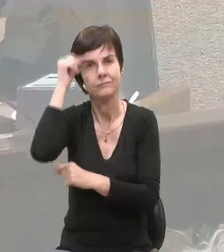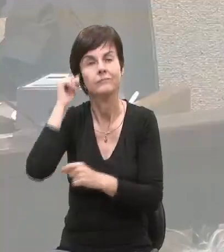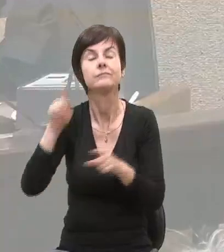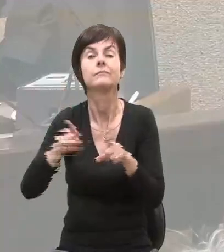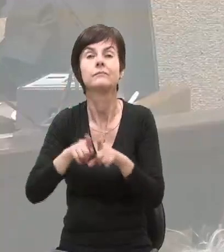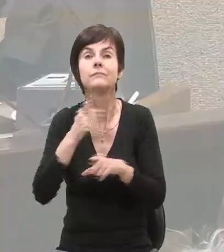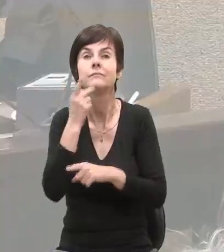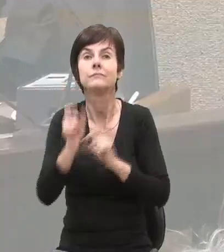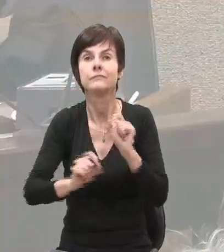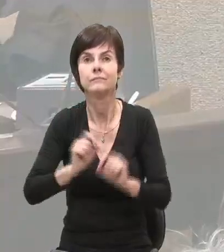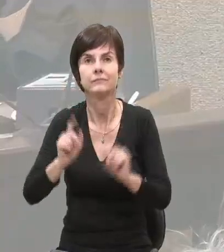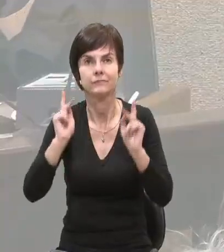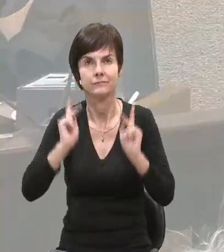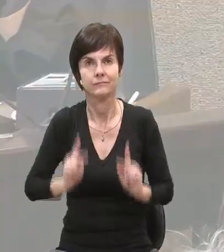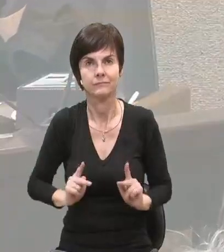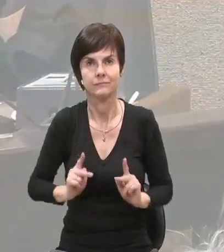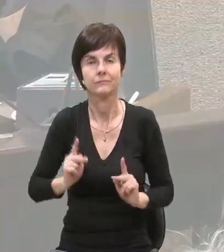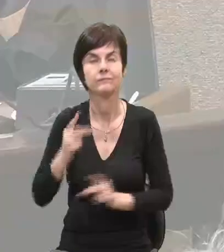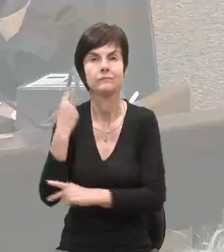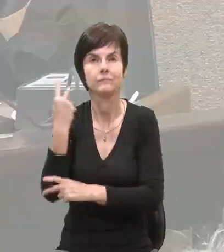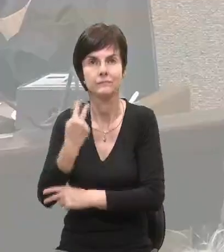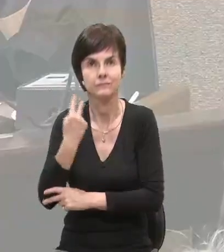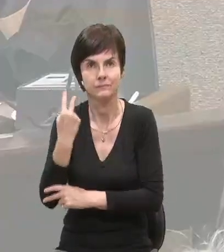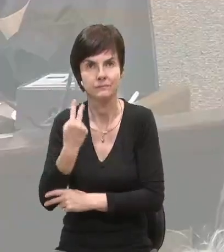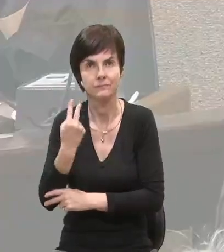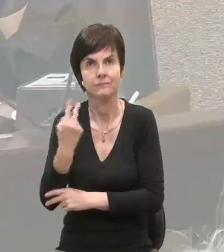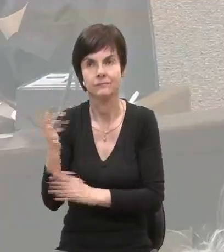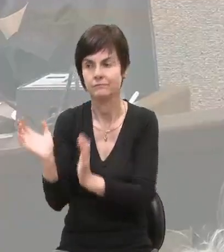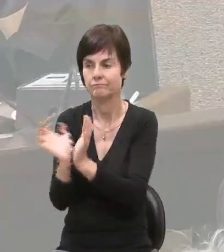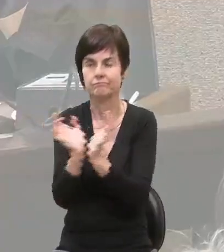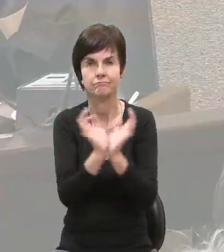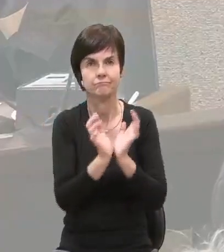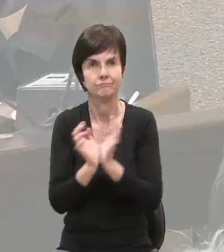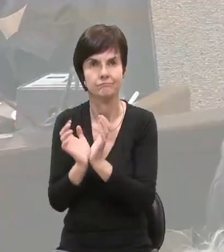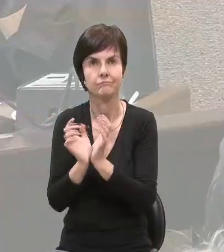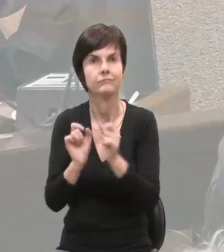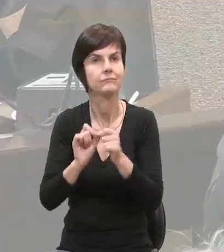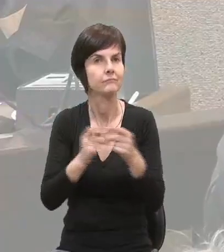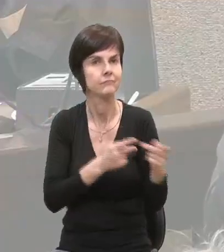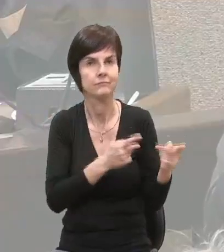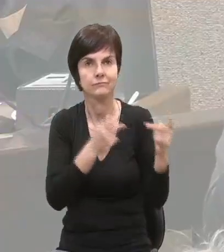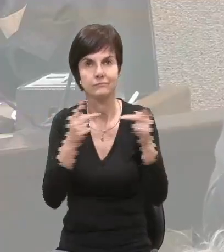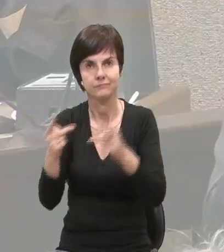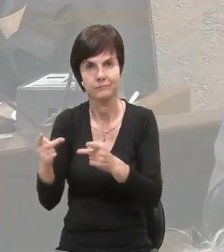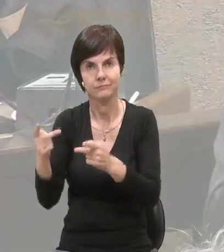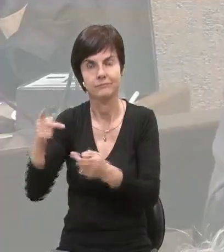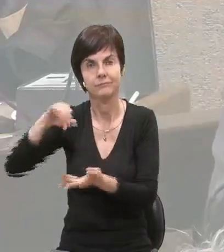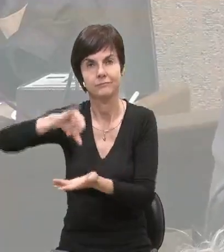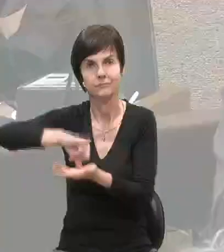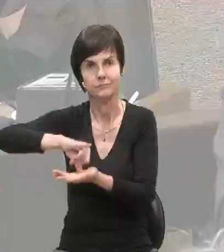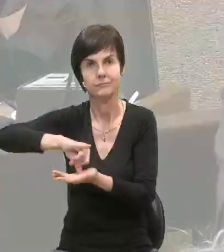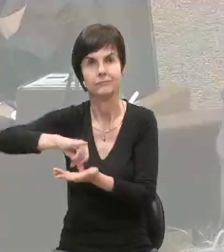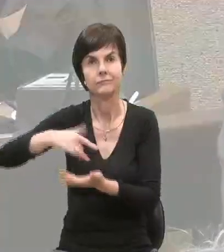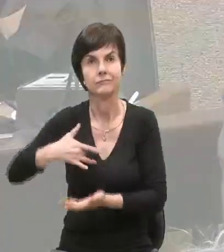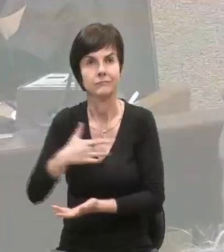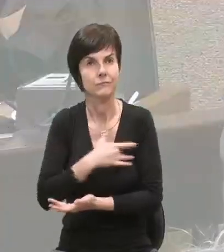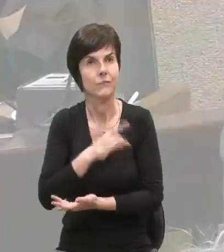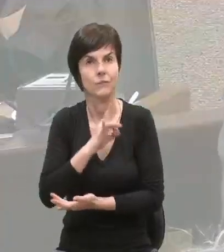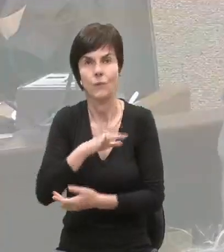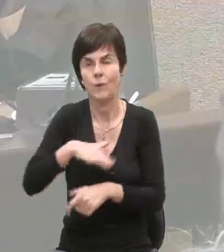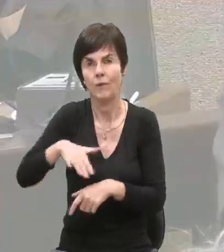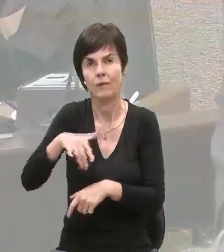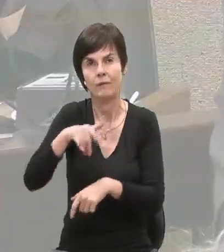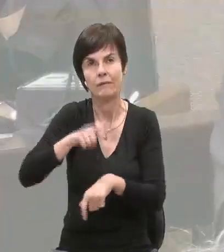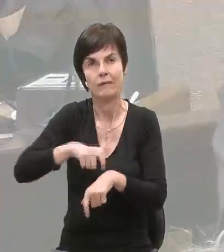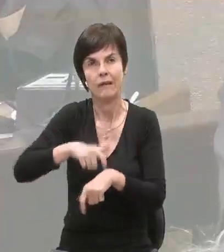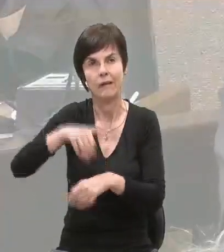às pessoas que os vereadores, os nobres pares, meus colegas, não fizeram a visita na UPA Central apenas em época de eleição.